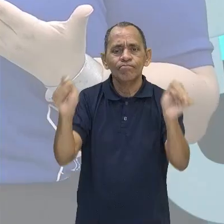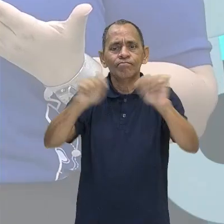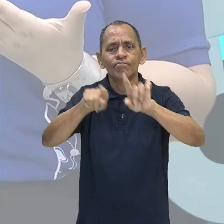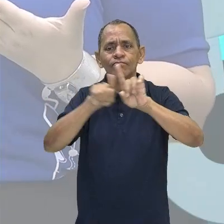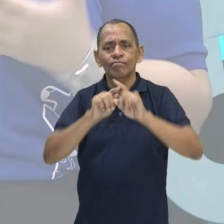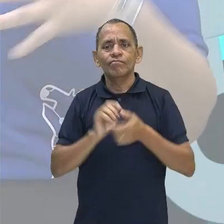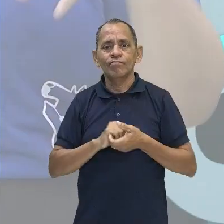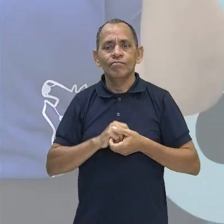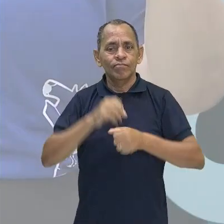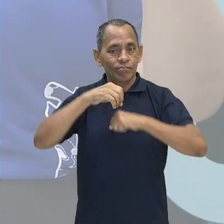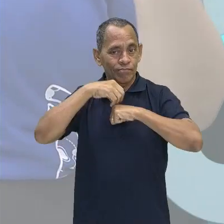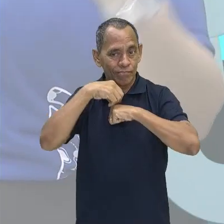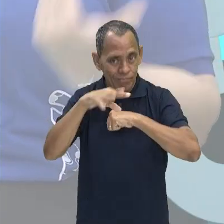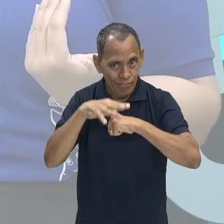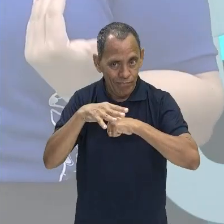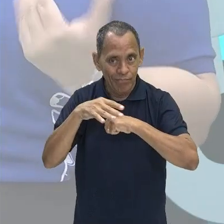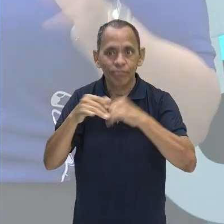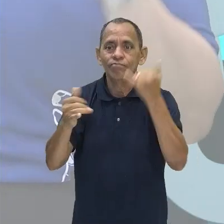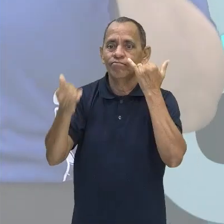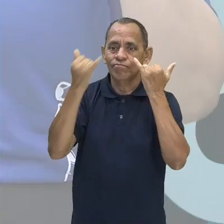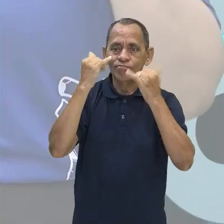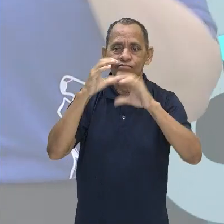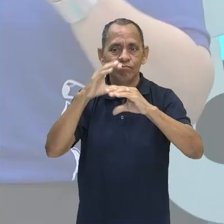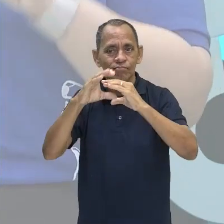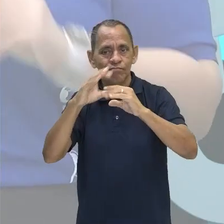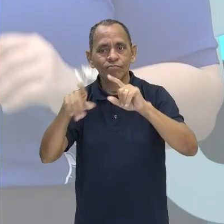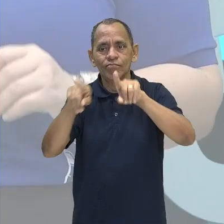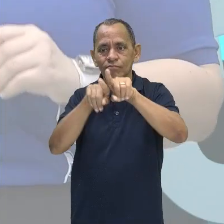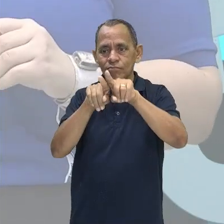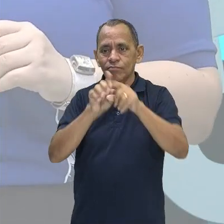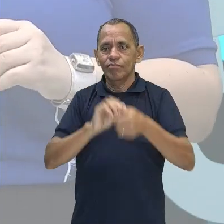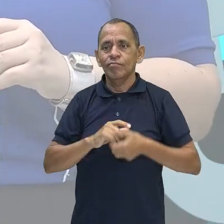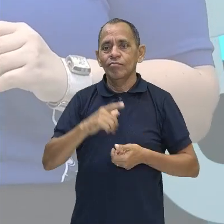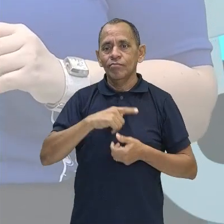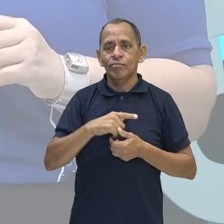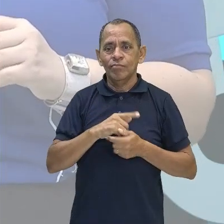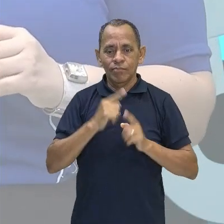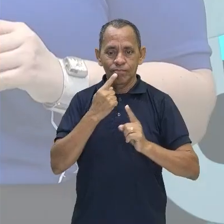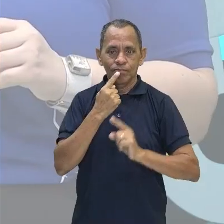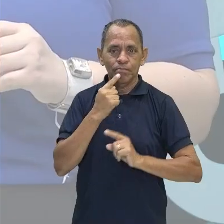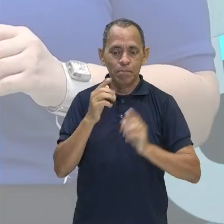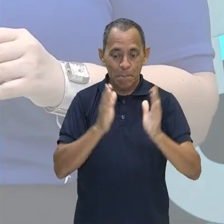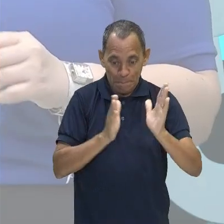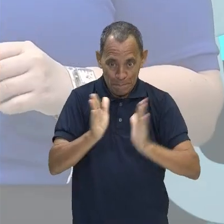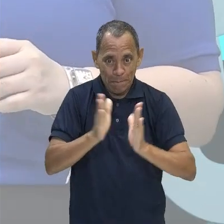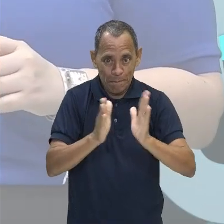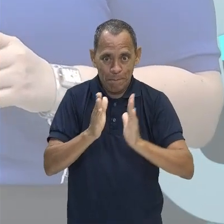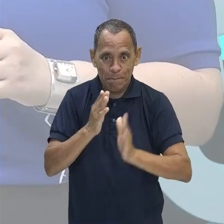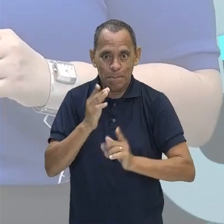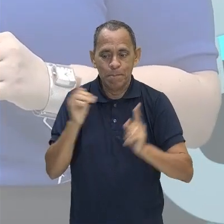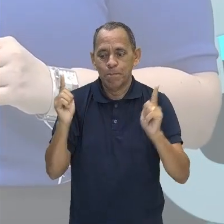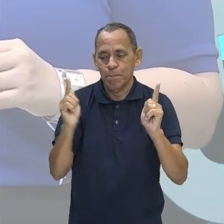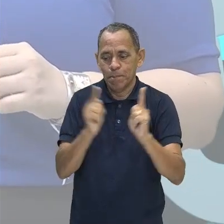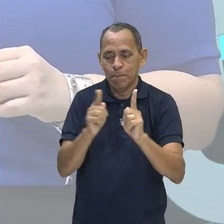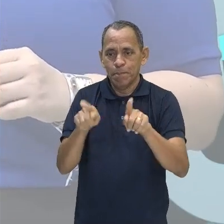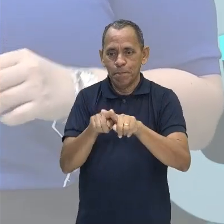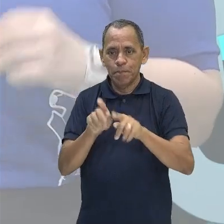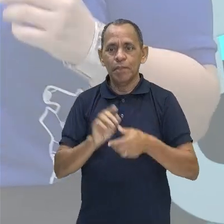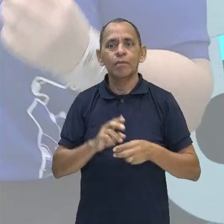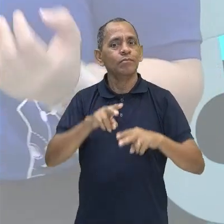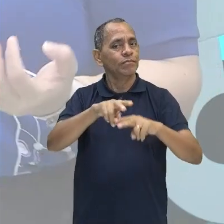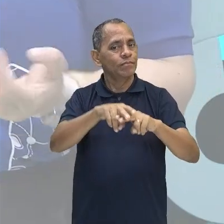transmitir comunicação, transmitir mensagem em tão pouco espaço de texto. Olha que interessante. Então, por isso a